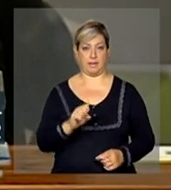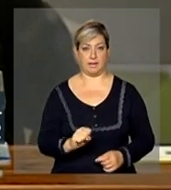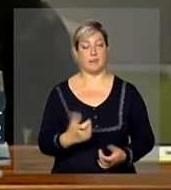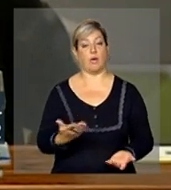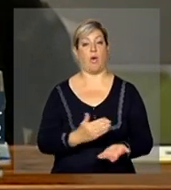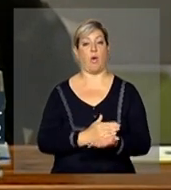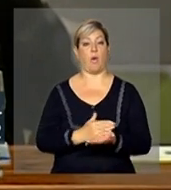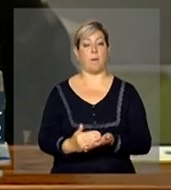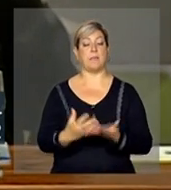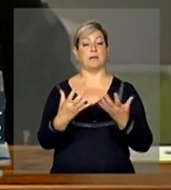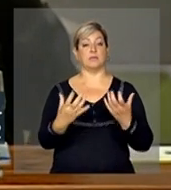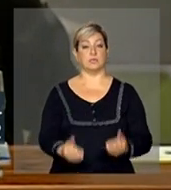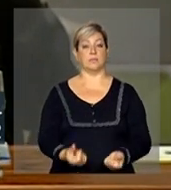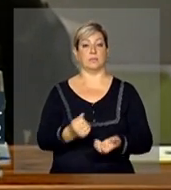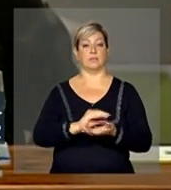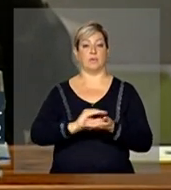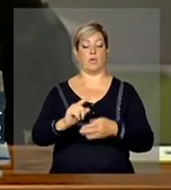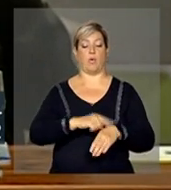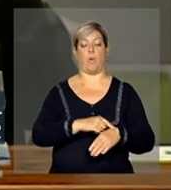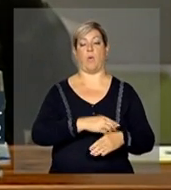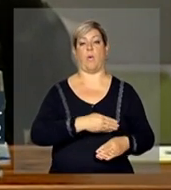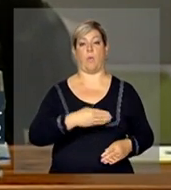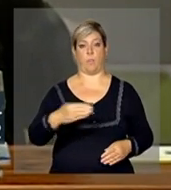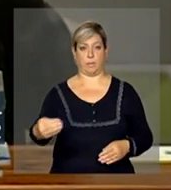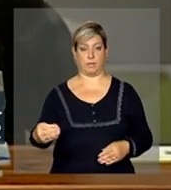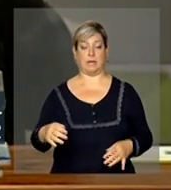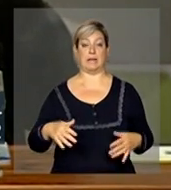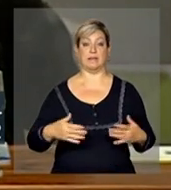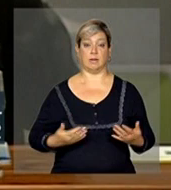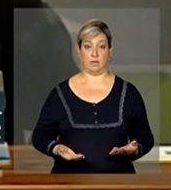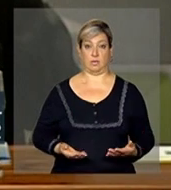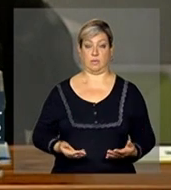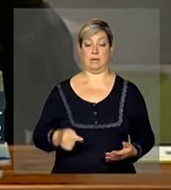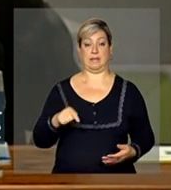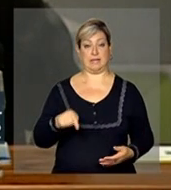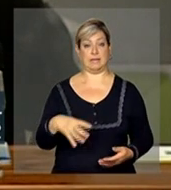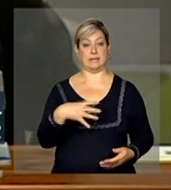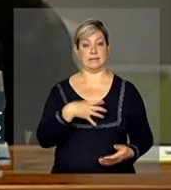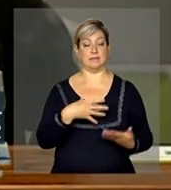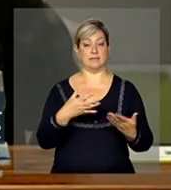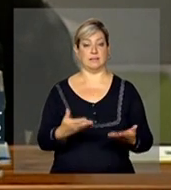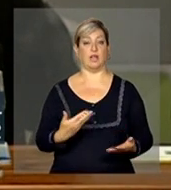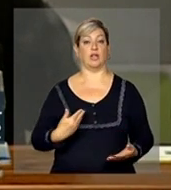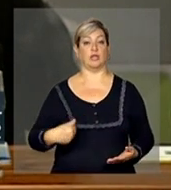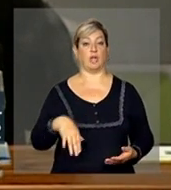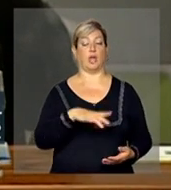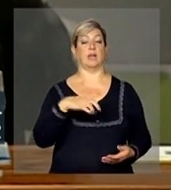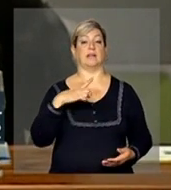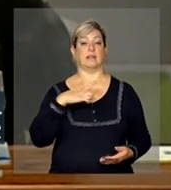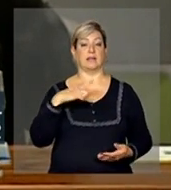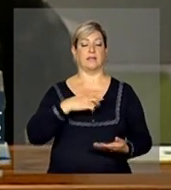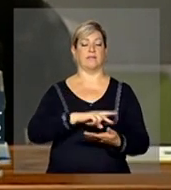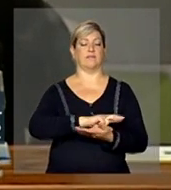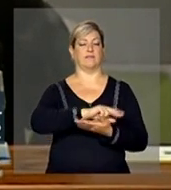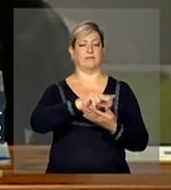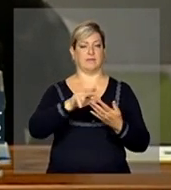passe a assumir o financiamento de longo prazo. Então, nesse sentido, nós temos várias